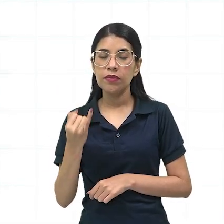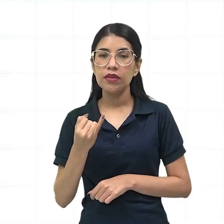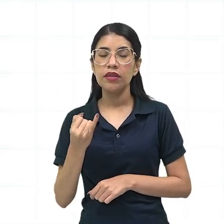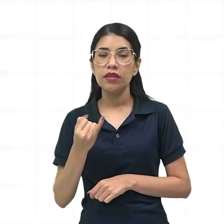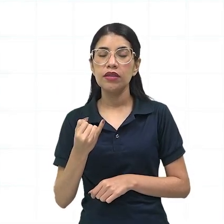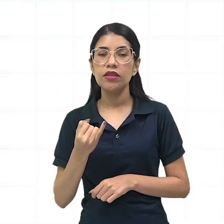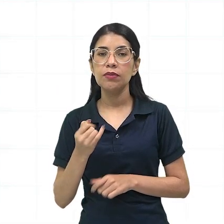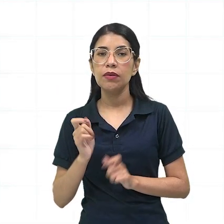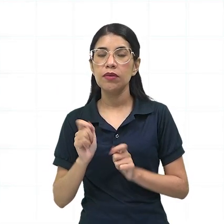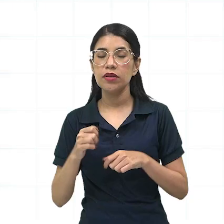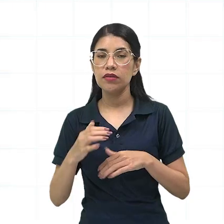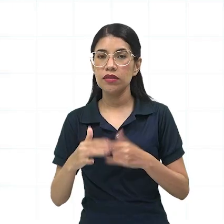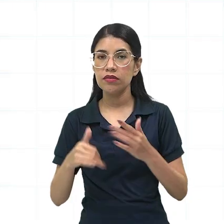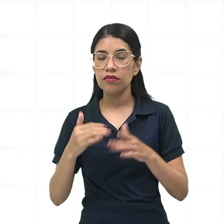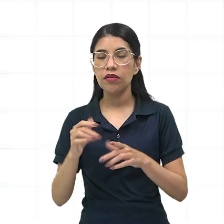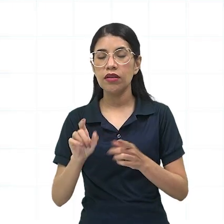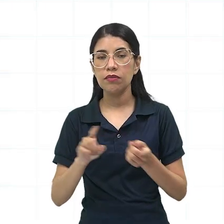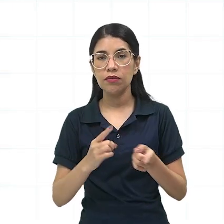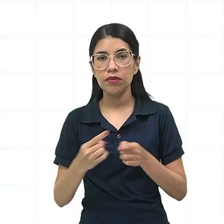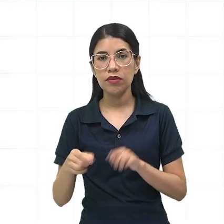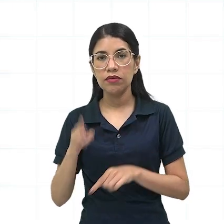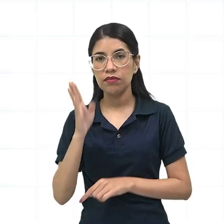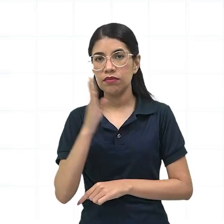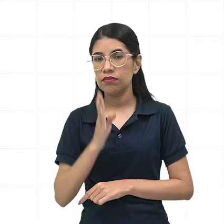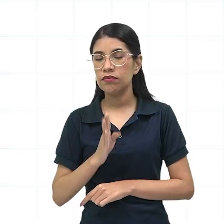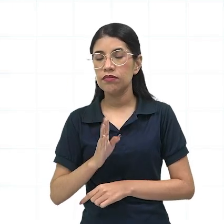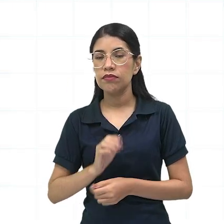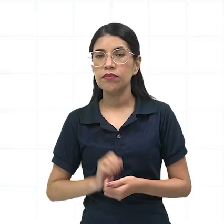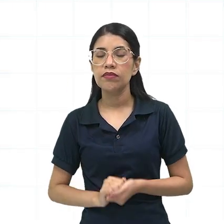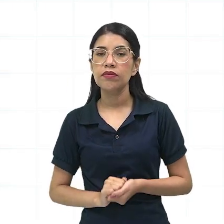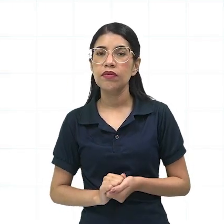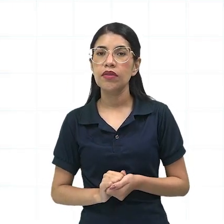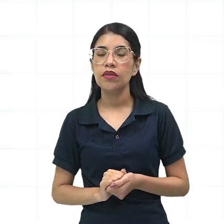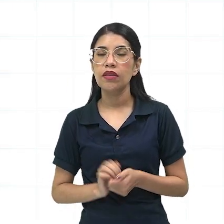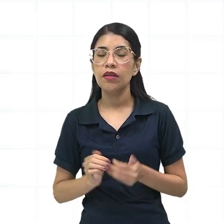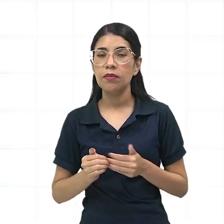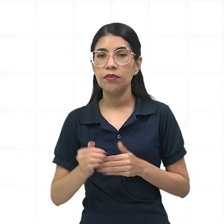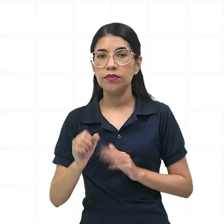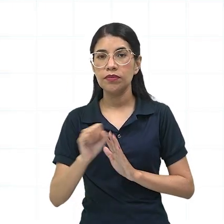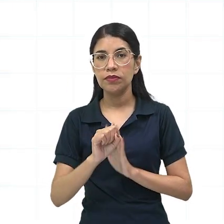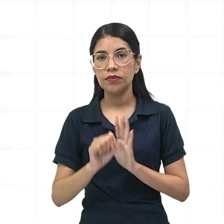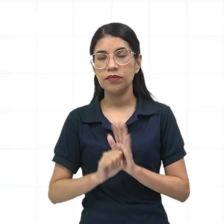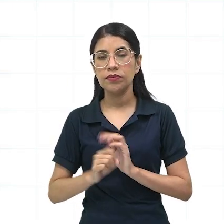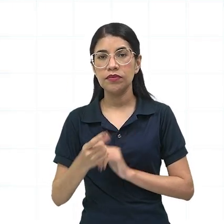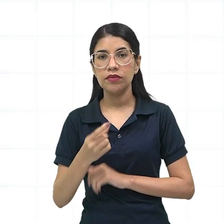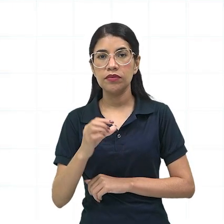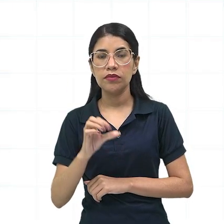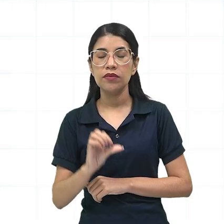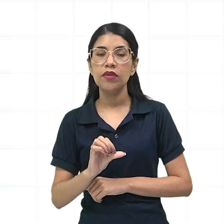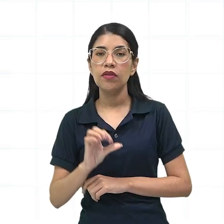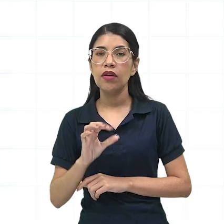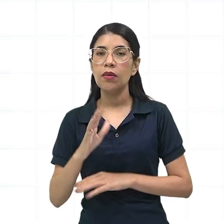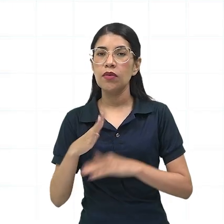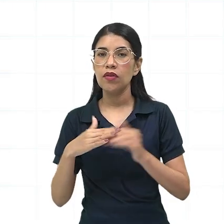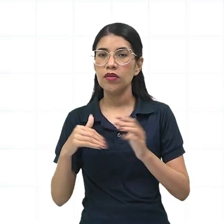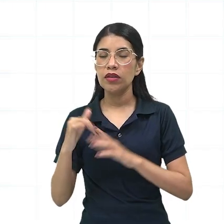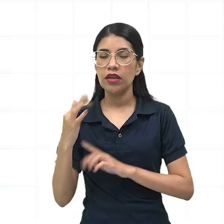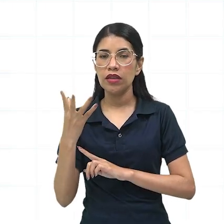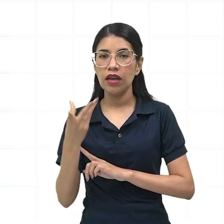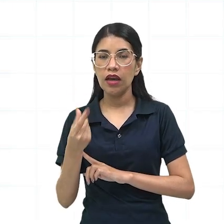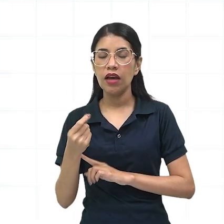significativo na evolução da música brasileira. A partir do século XIX, artistas e